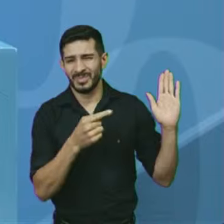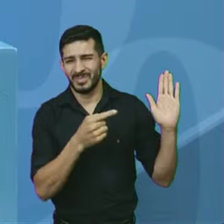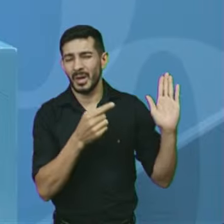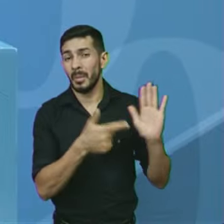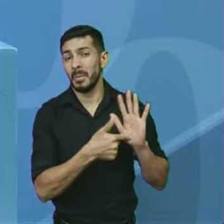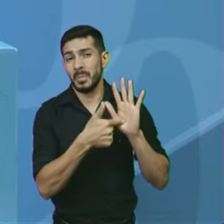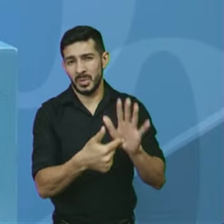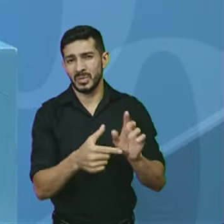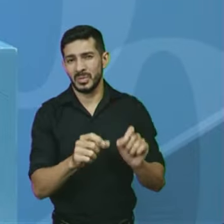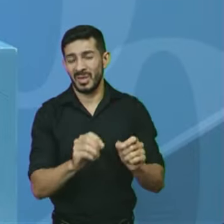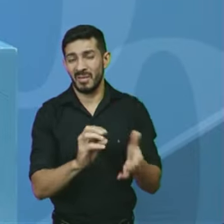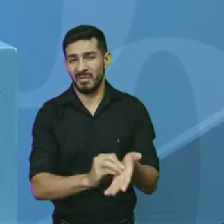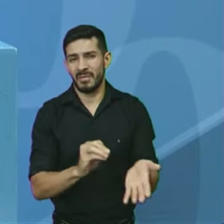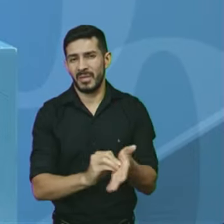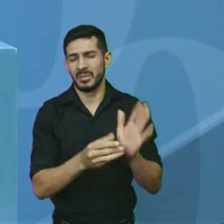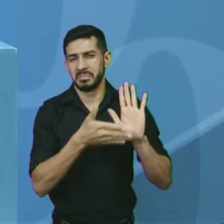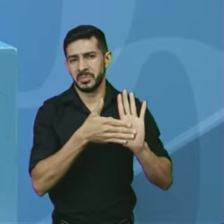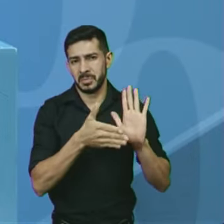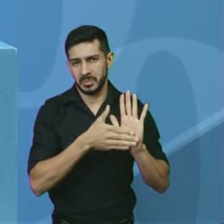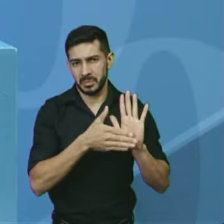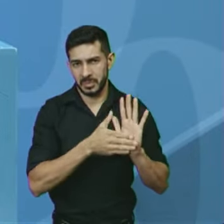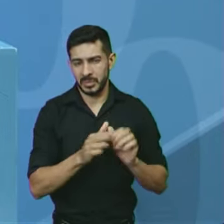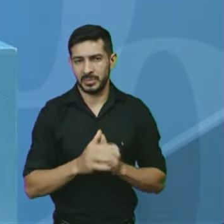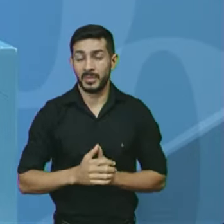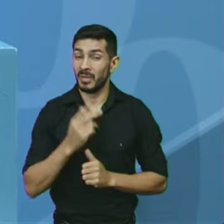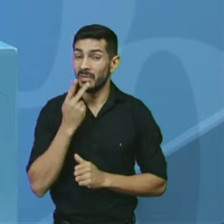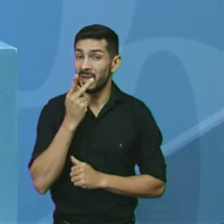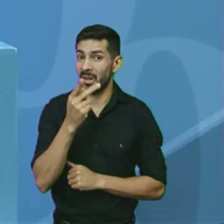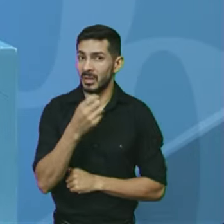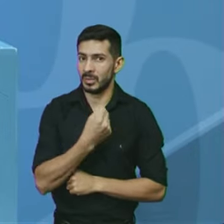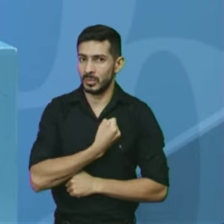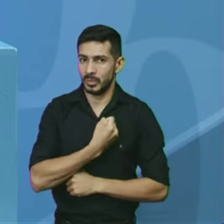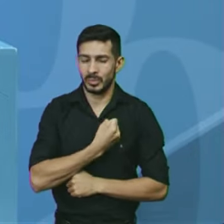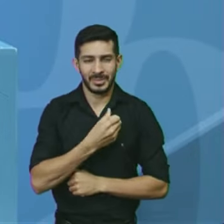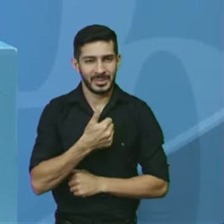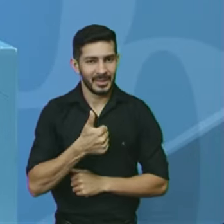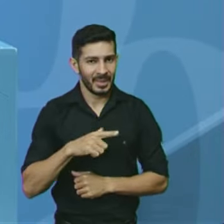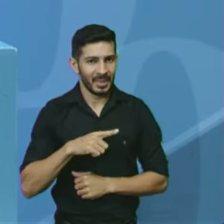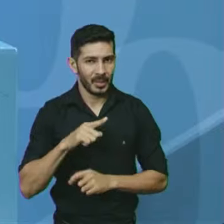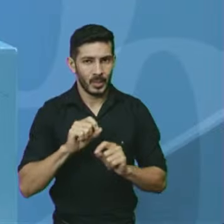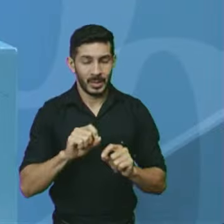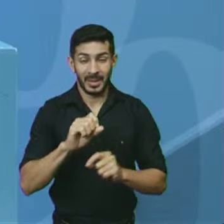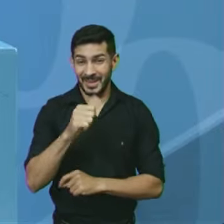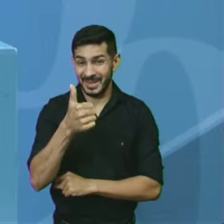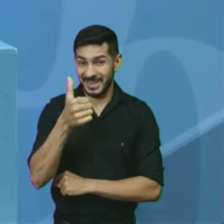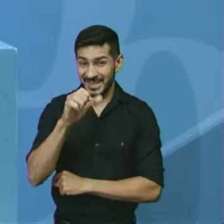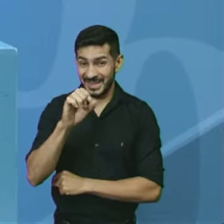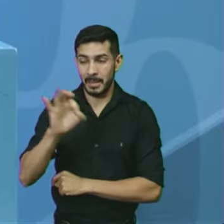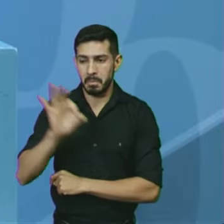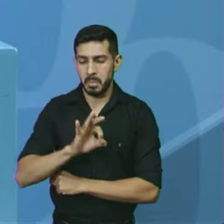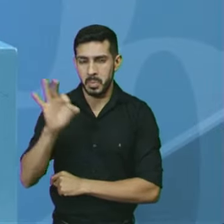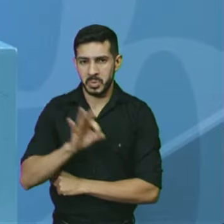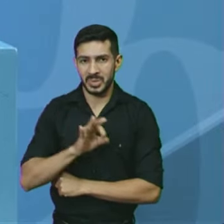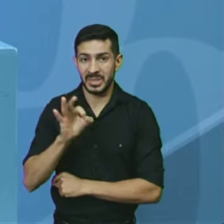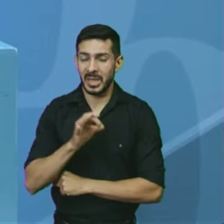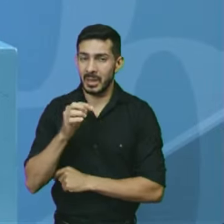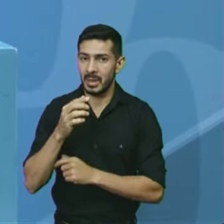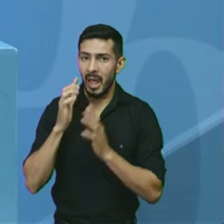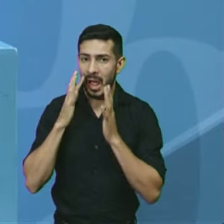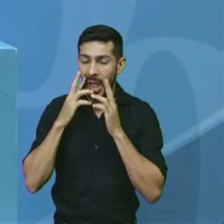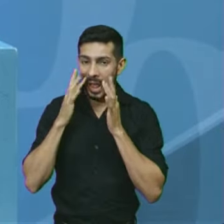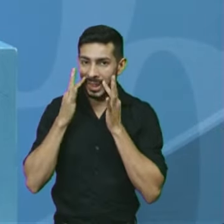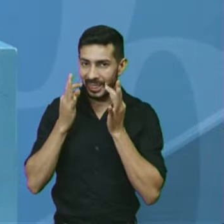município de Eusébio e eu vou te falar os números nós temos 100% de cobertura na atenção primária são